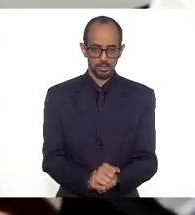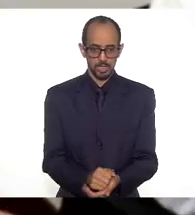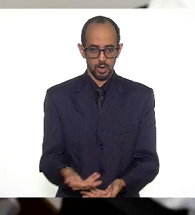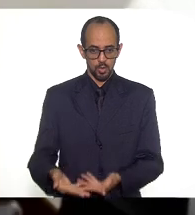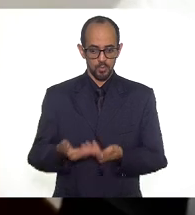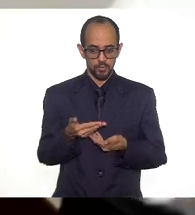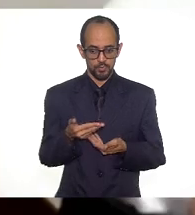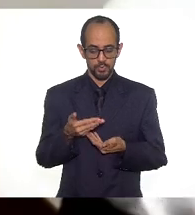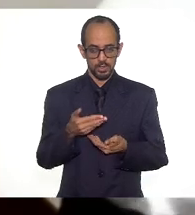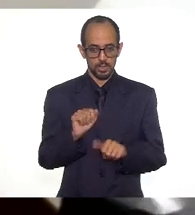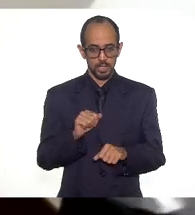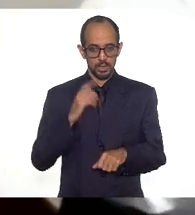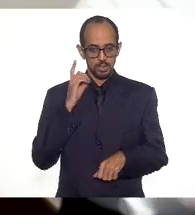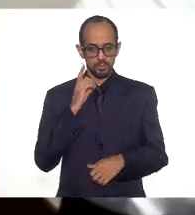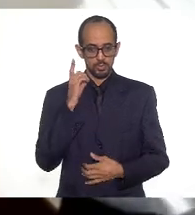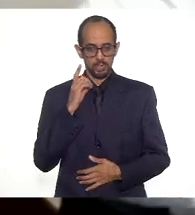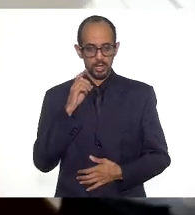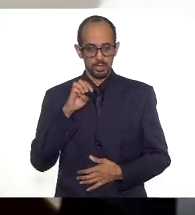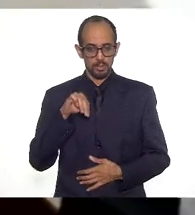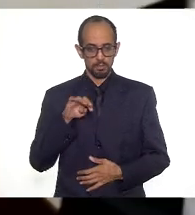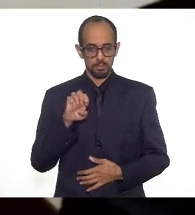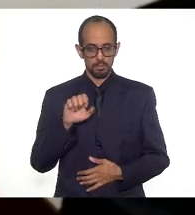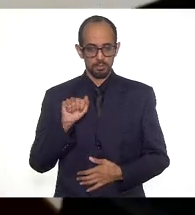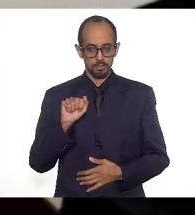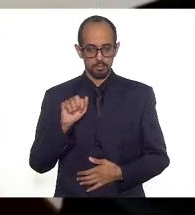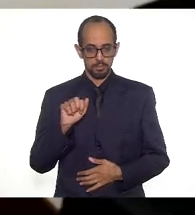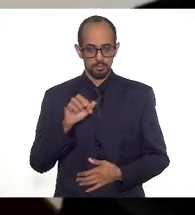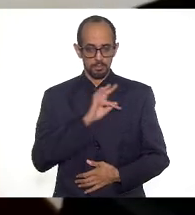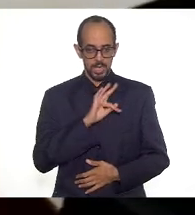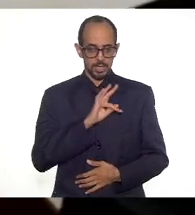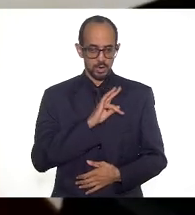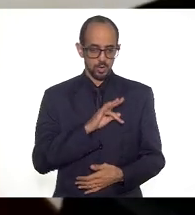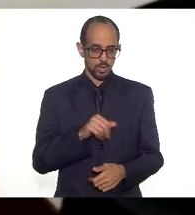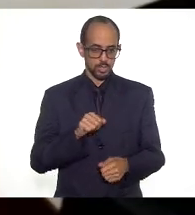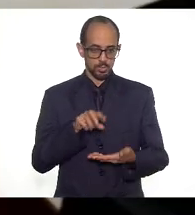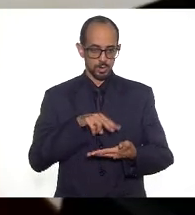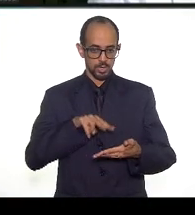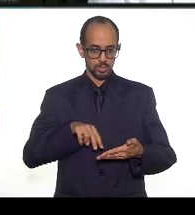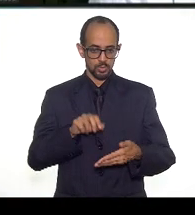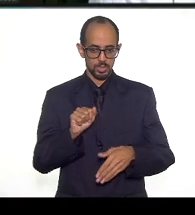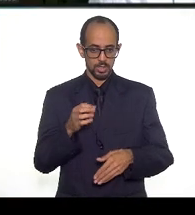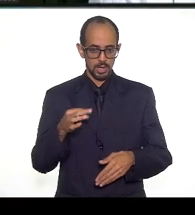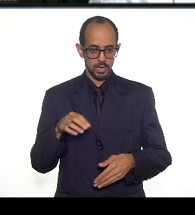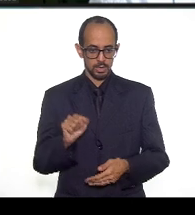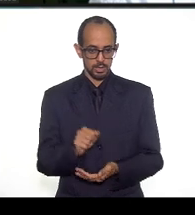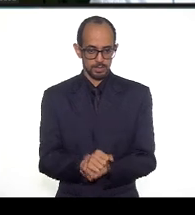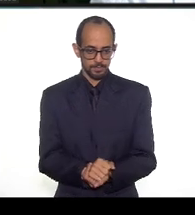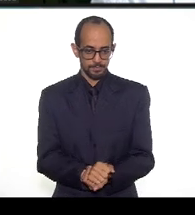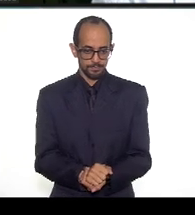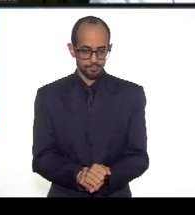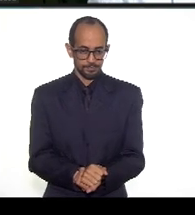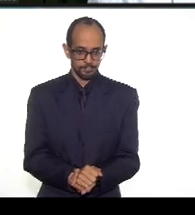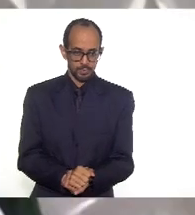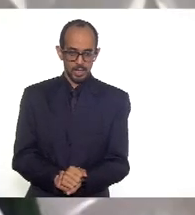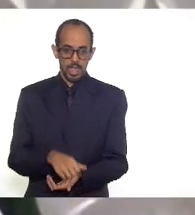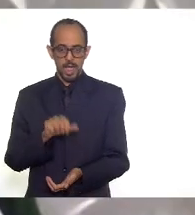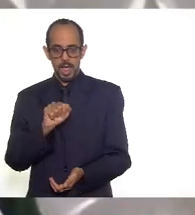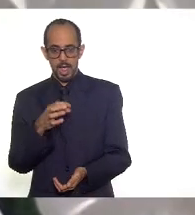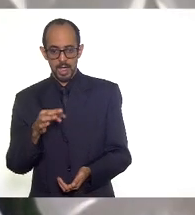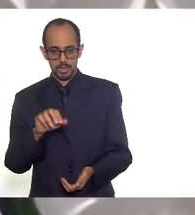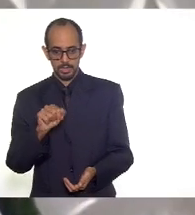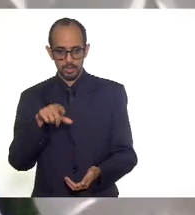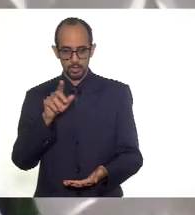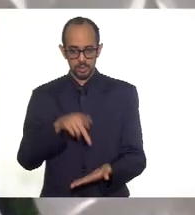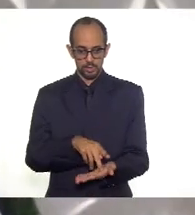convido a deputada Marta Rocha para fazer a leitura da ata da sessão anterior. A ata reflete com exatidão o ocorrido